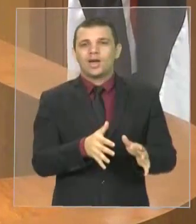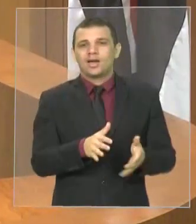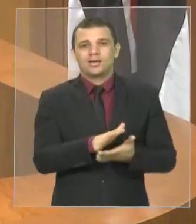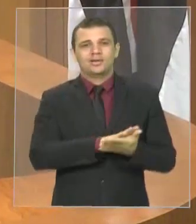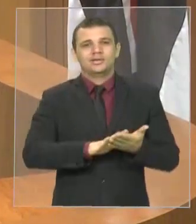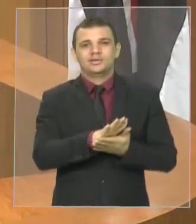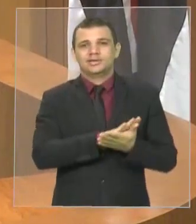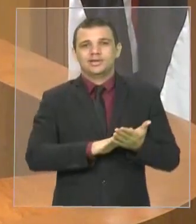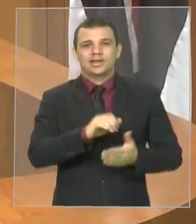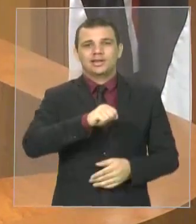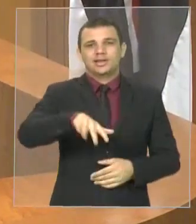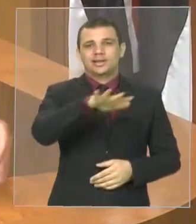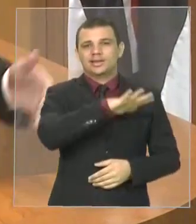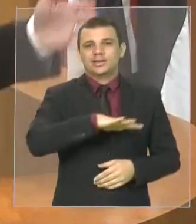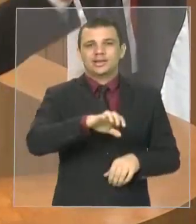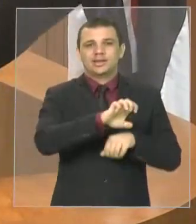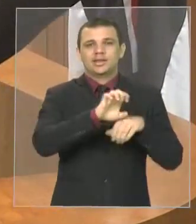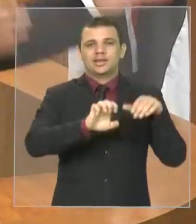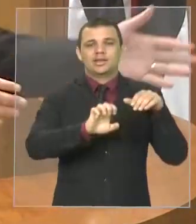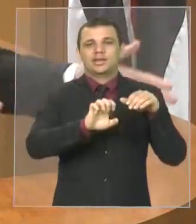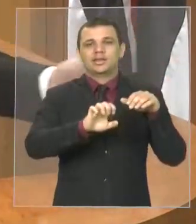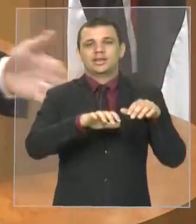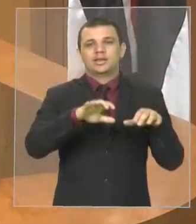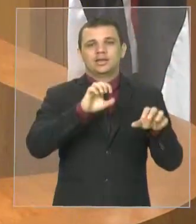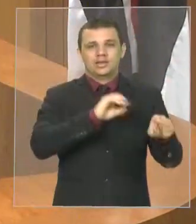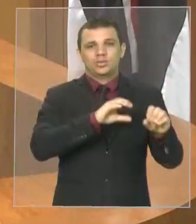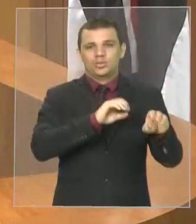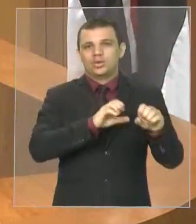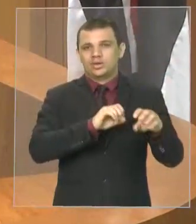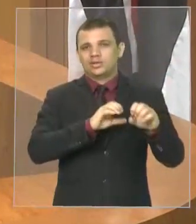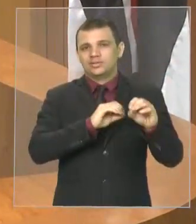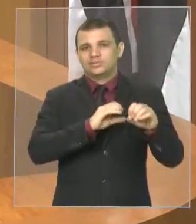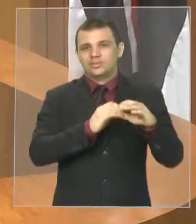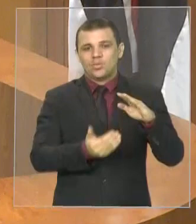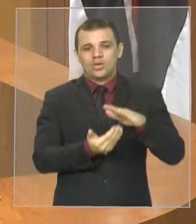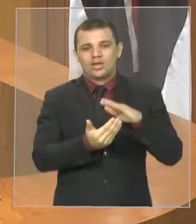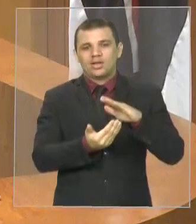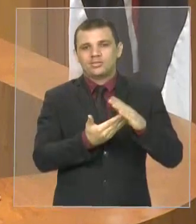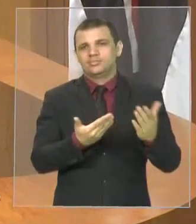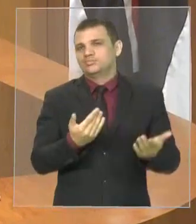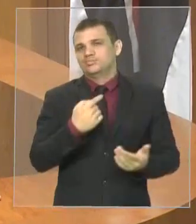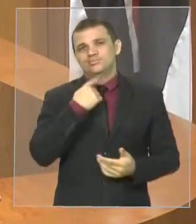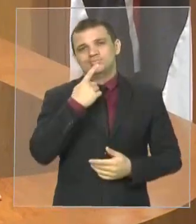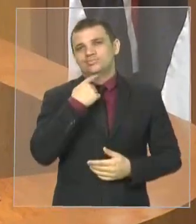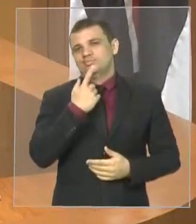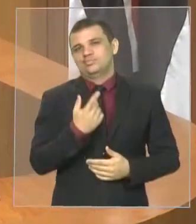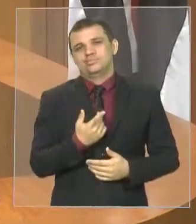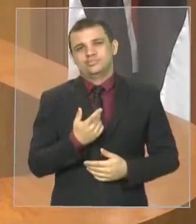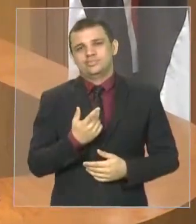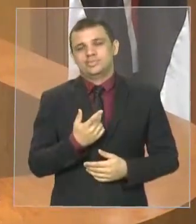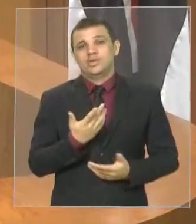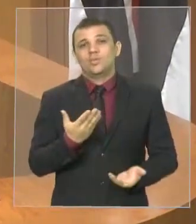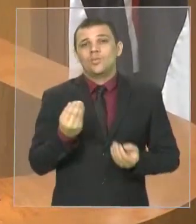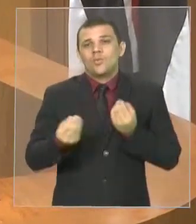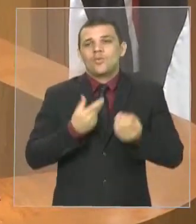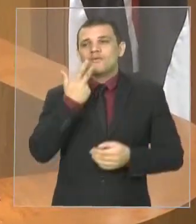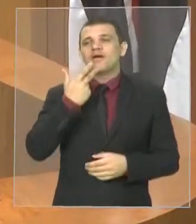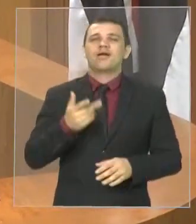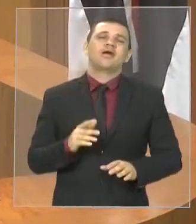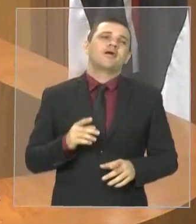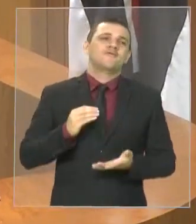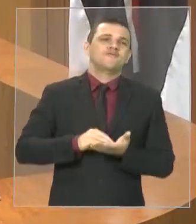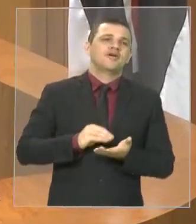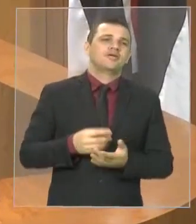de educação. Então, como é que vem dizer que o problema é falta de recursos, se ela não vem cumprindo nem o que estabelece a Constituição